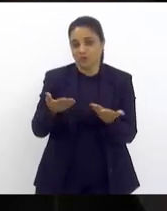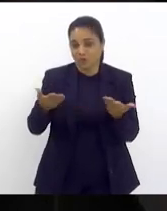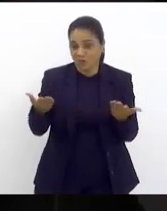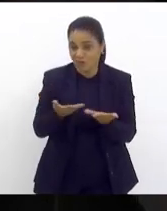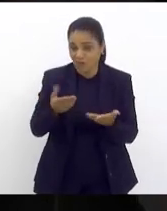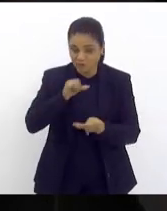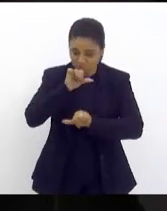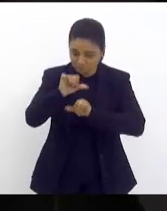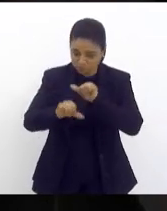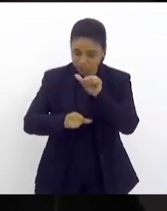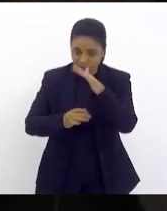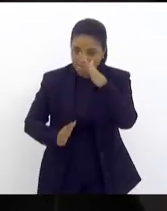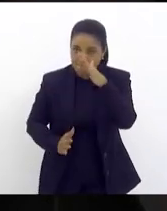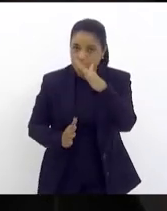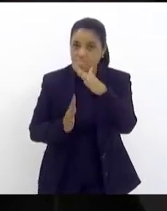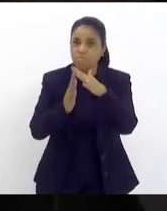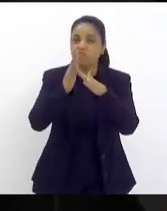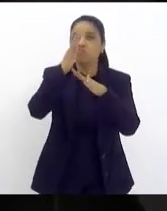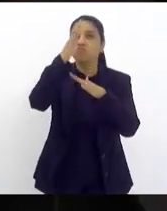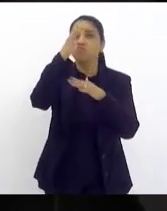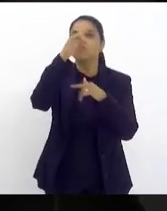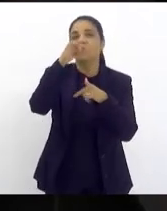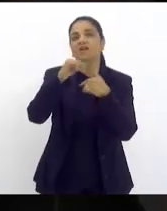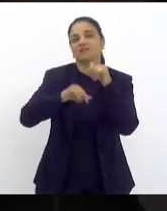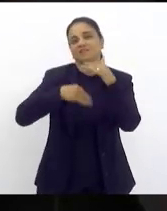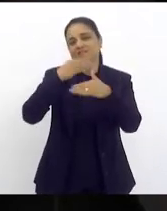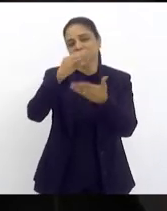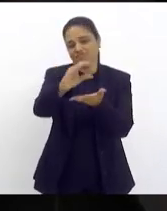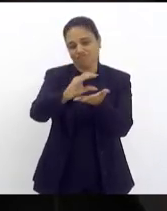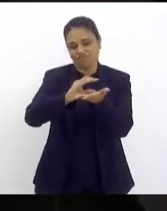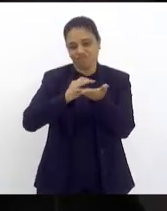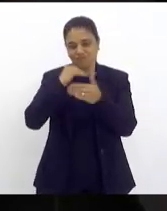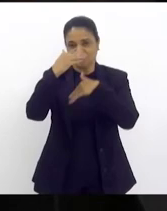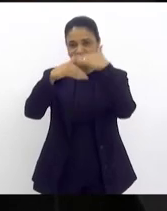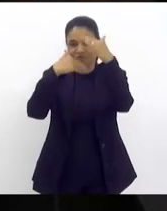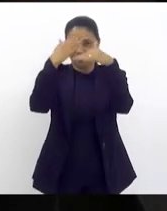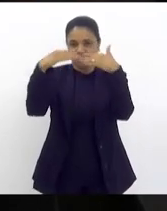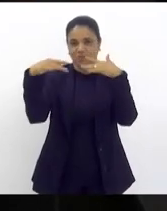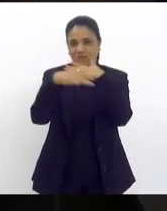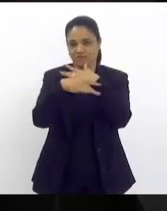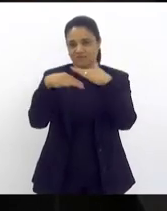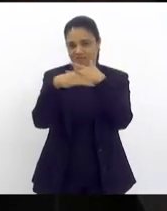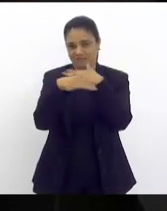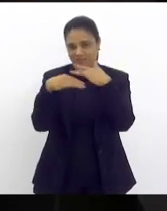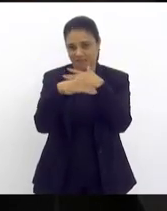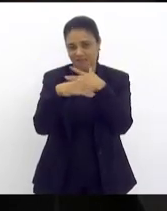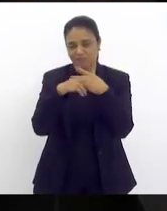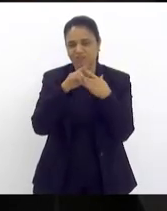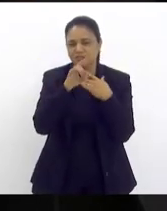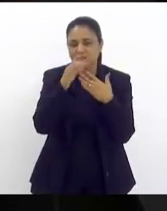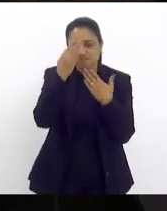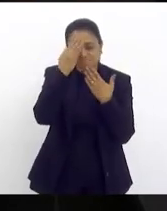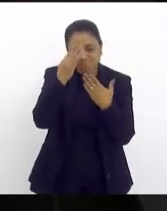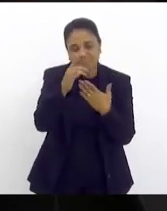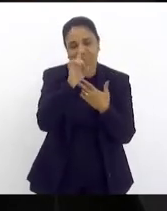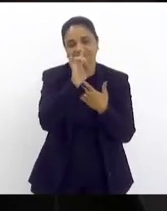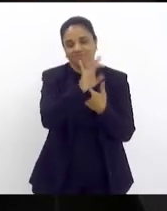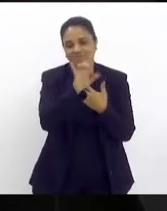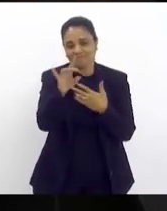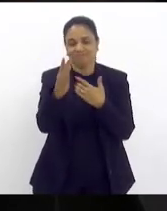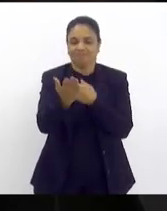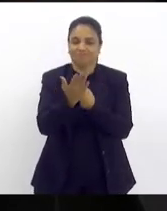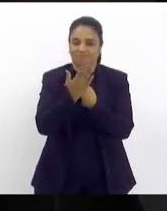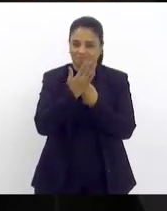torna em dinheiro e desenvolvimento para a cidade de Itaguaí. E isso graças à ajuda de cada um de vocês. Eu só